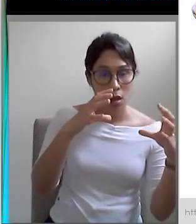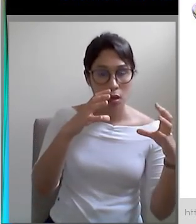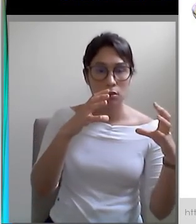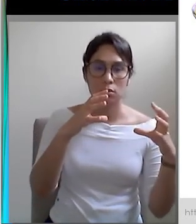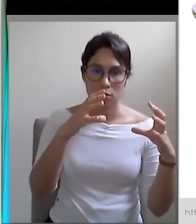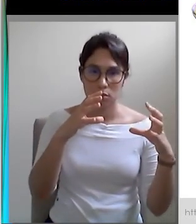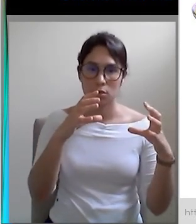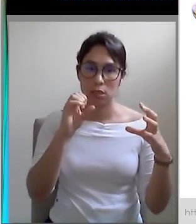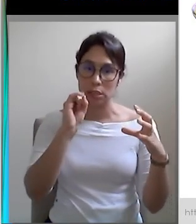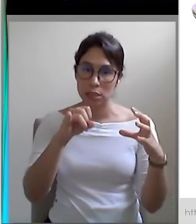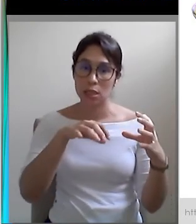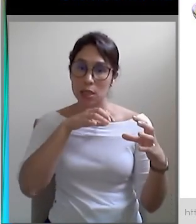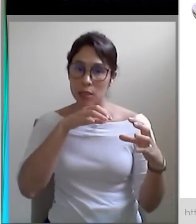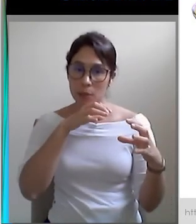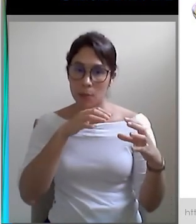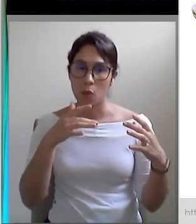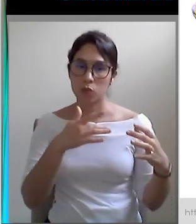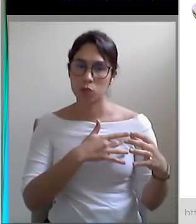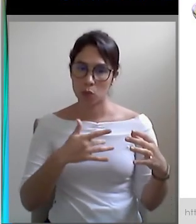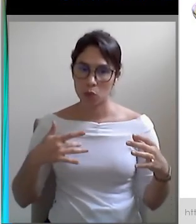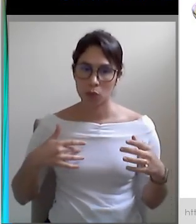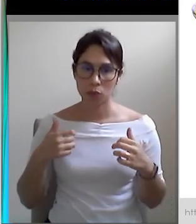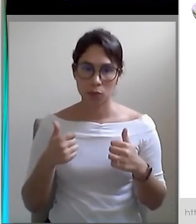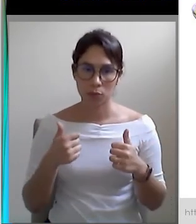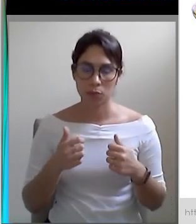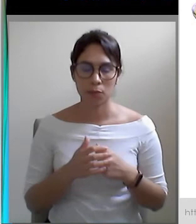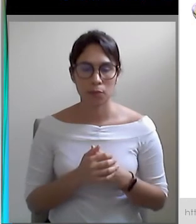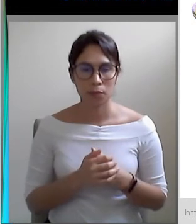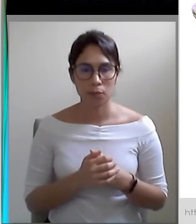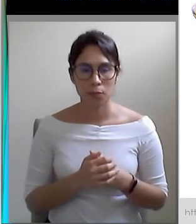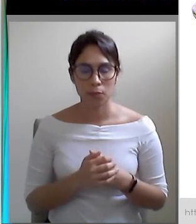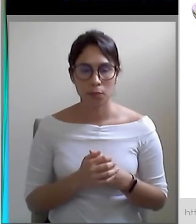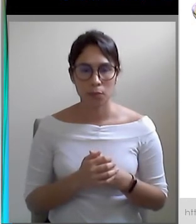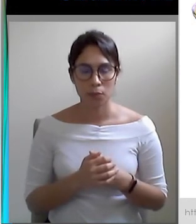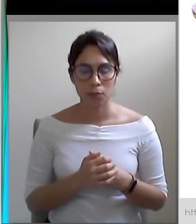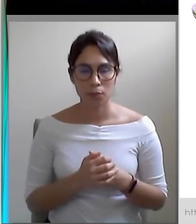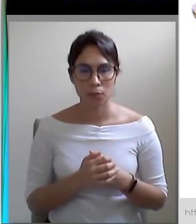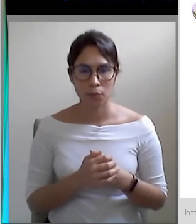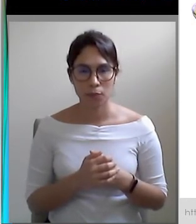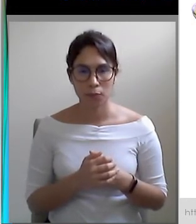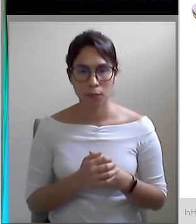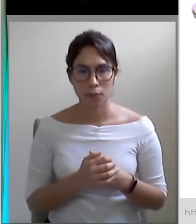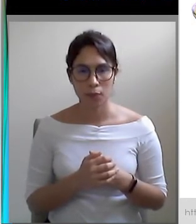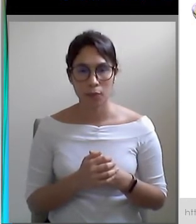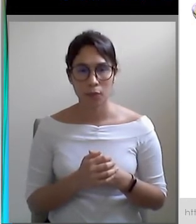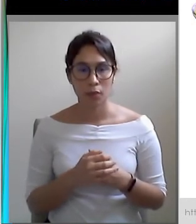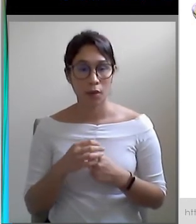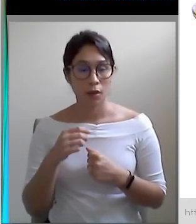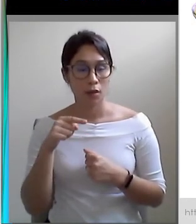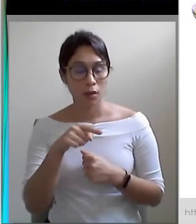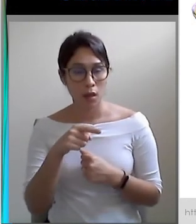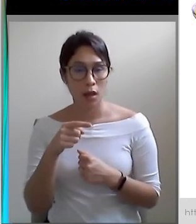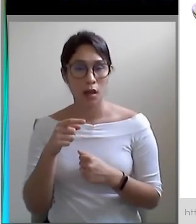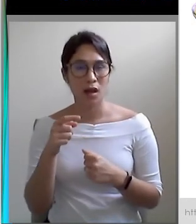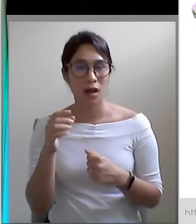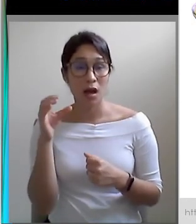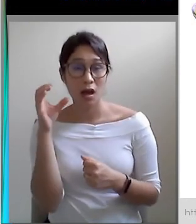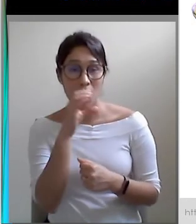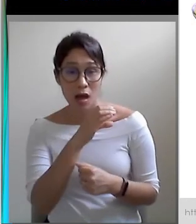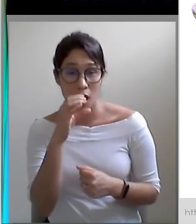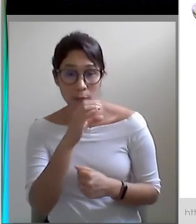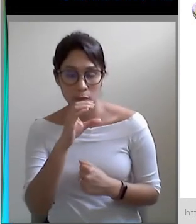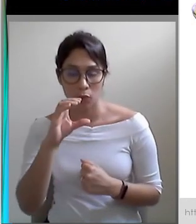grandes em animais saudáveis. As plaquetas felinas tendem a coagular